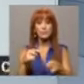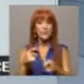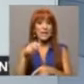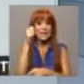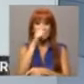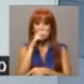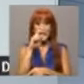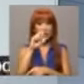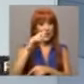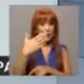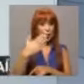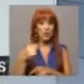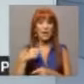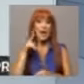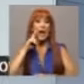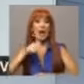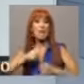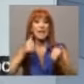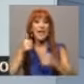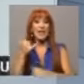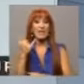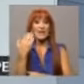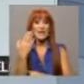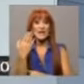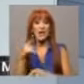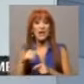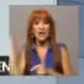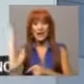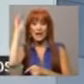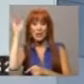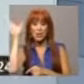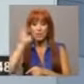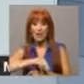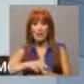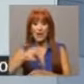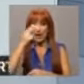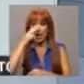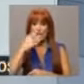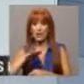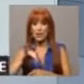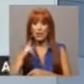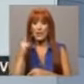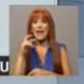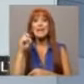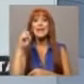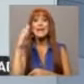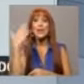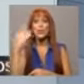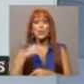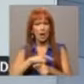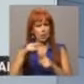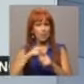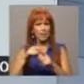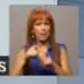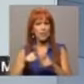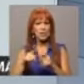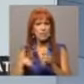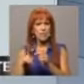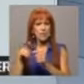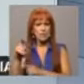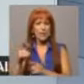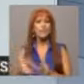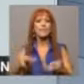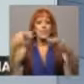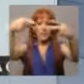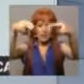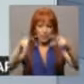com 31, a capital 27 e mais para o interior, Castelo Branco chega aos 31, as temperaturas aqui em subida. Para